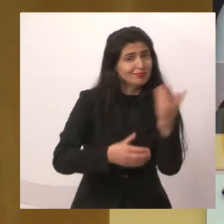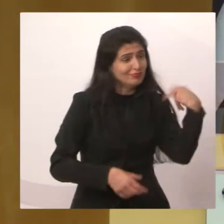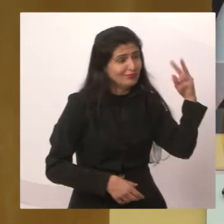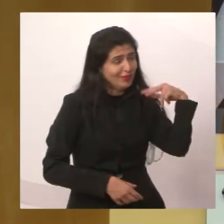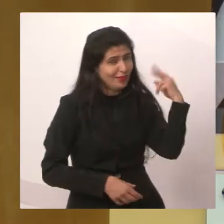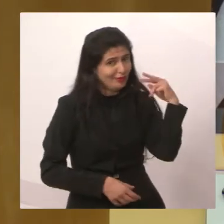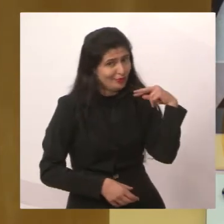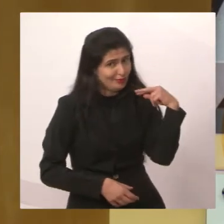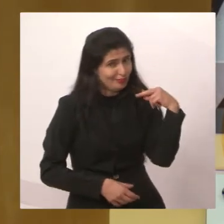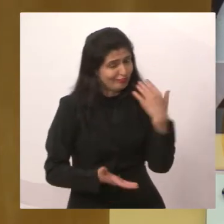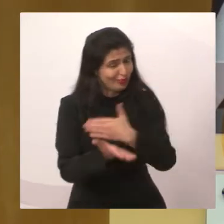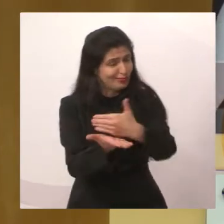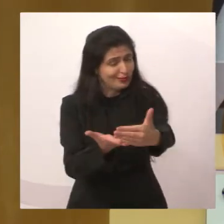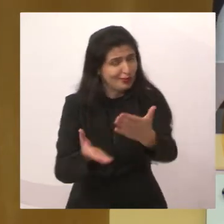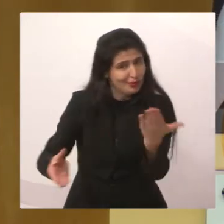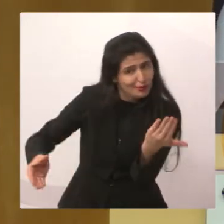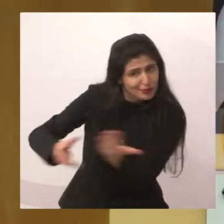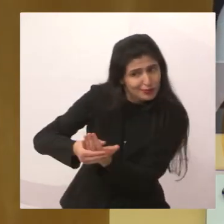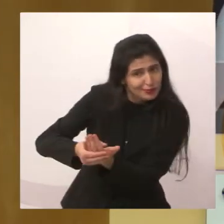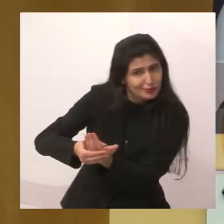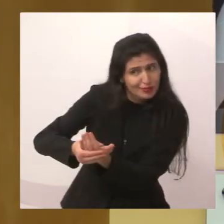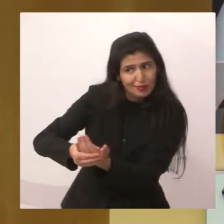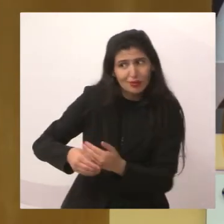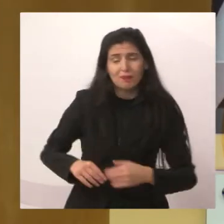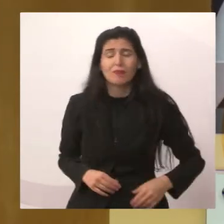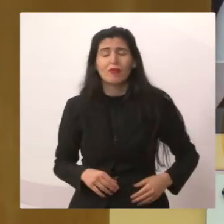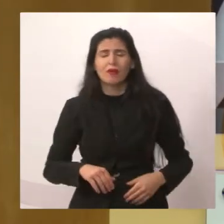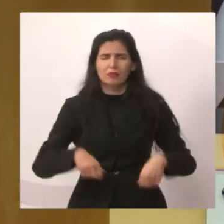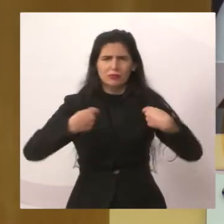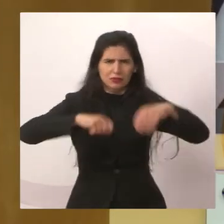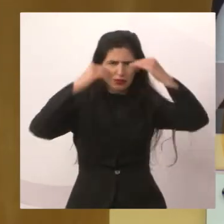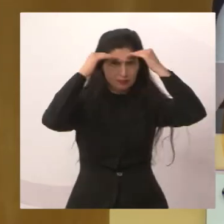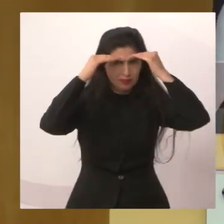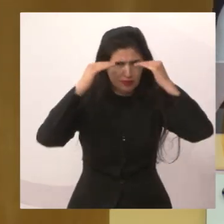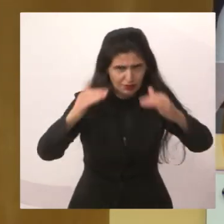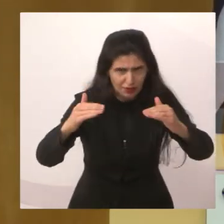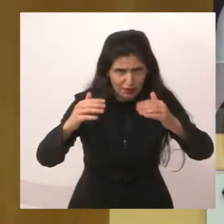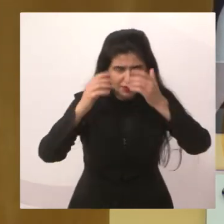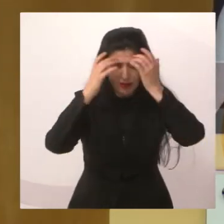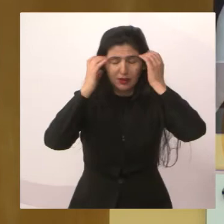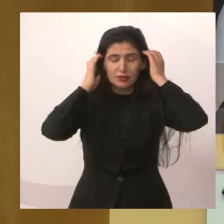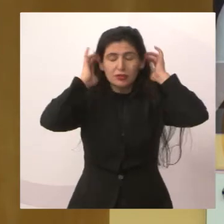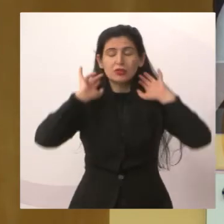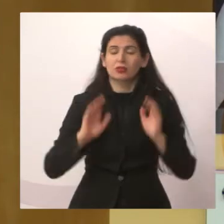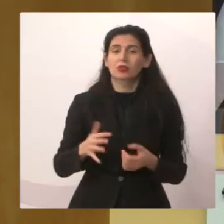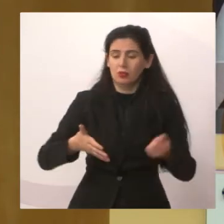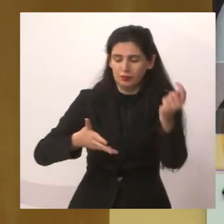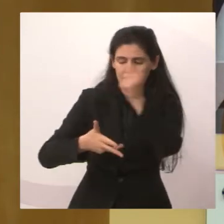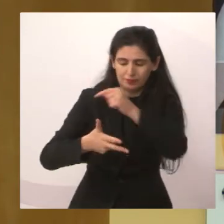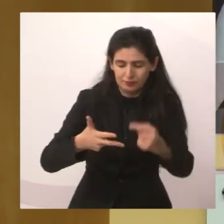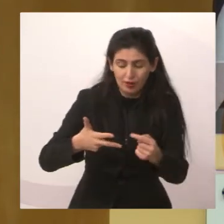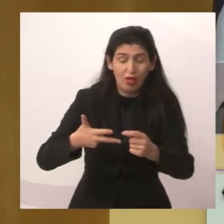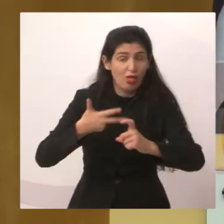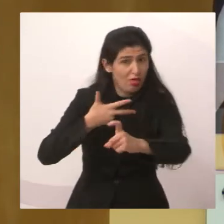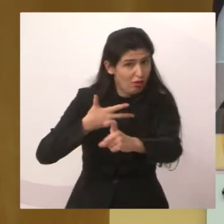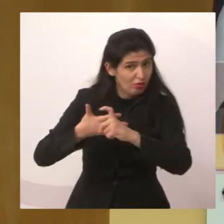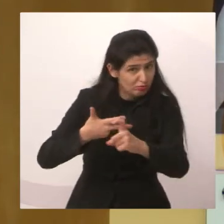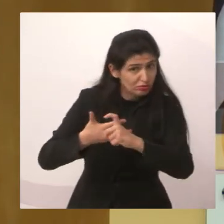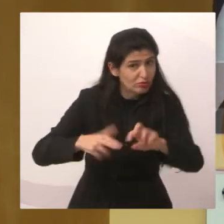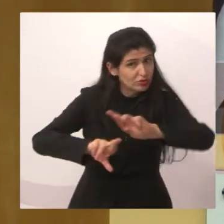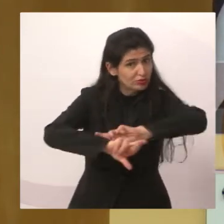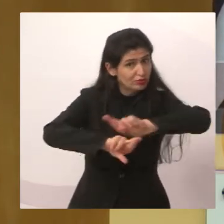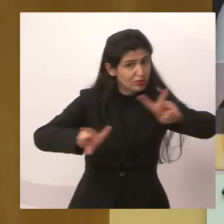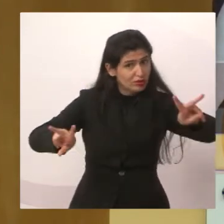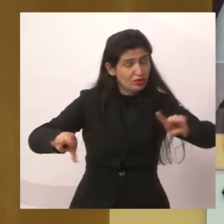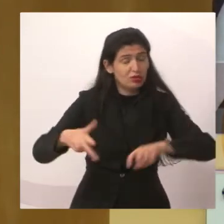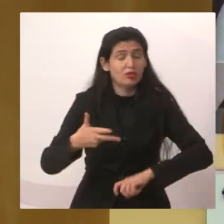respeitar a isenção dos poderes. Poder executivo é um poder, poder legislativo é outro. E não tive